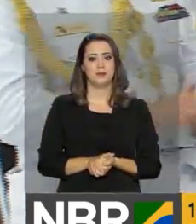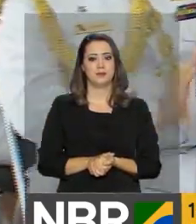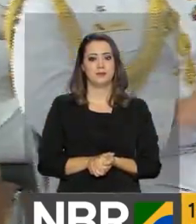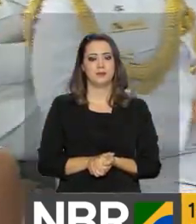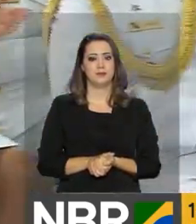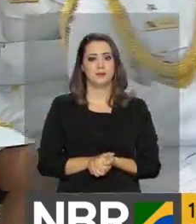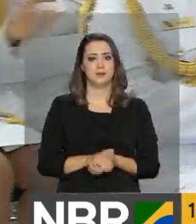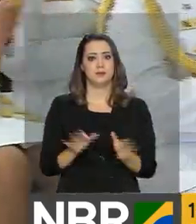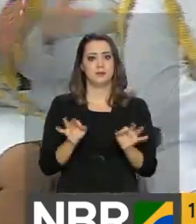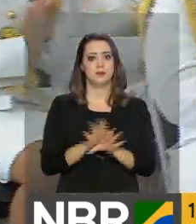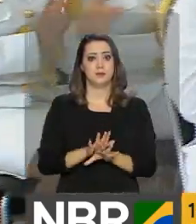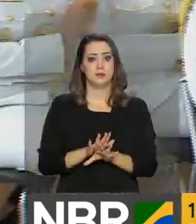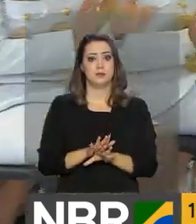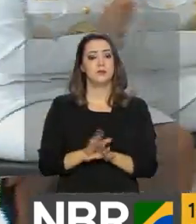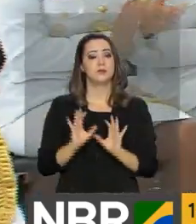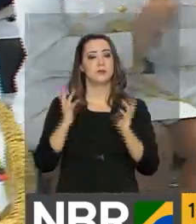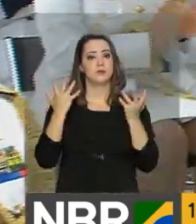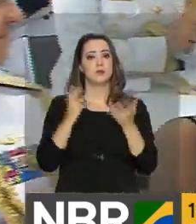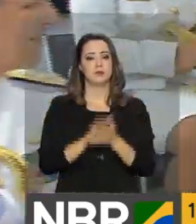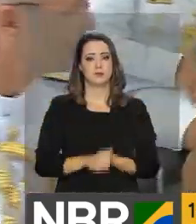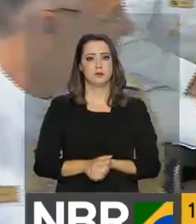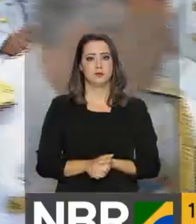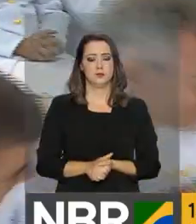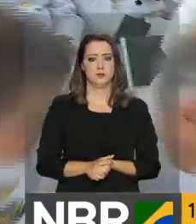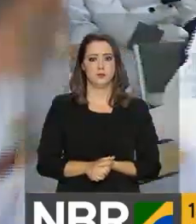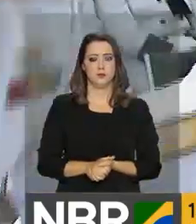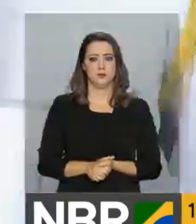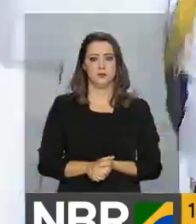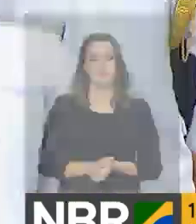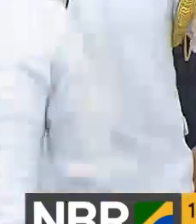está encerrada essa cerimônia